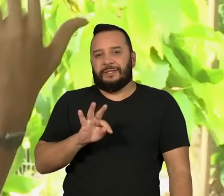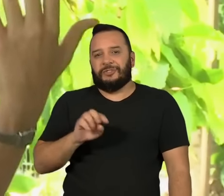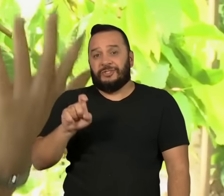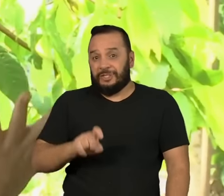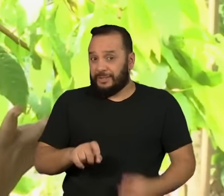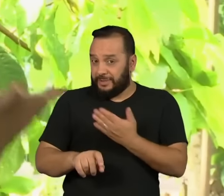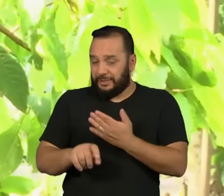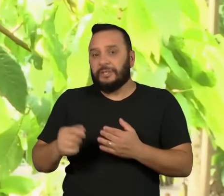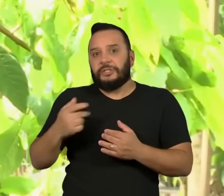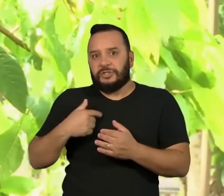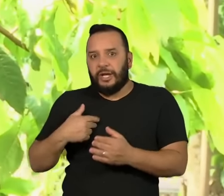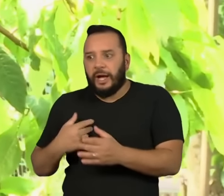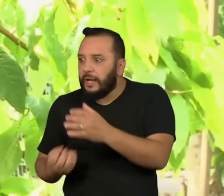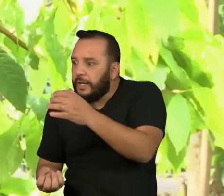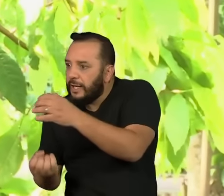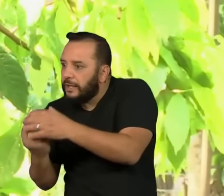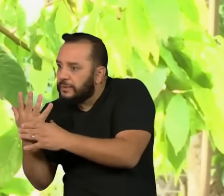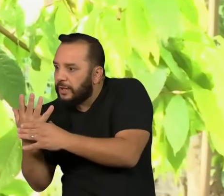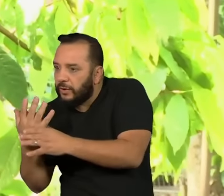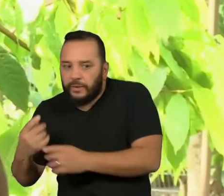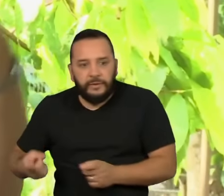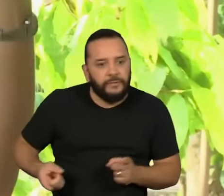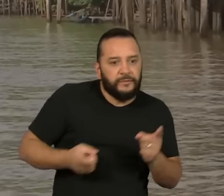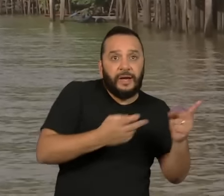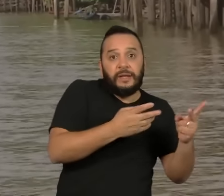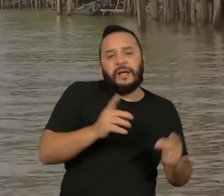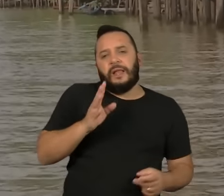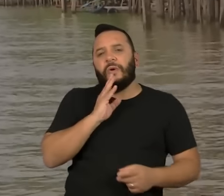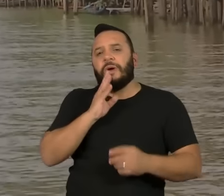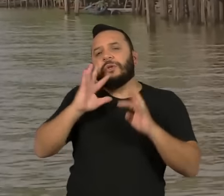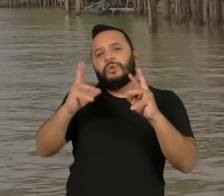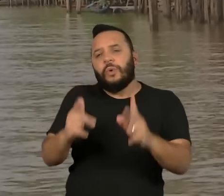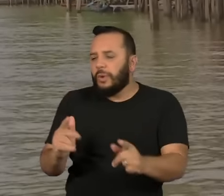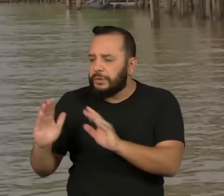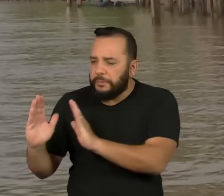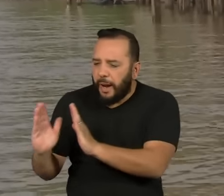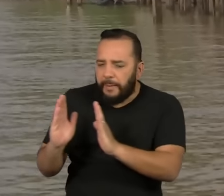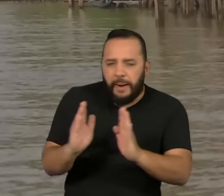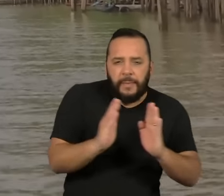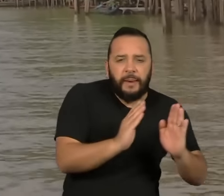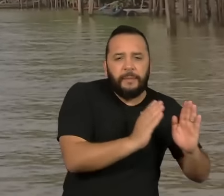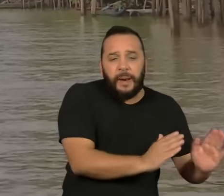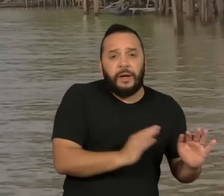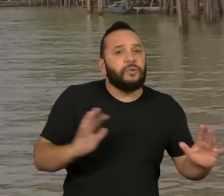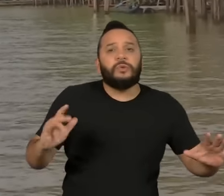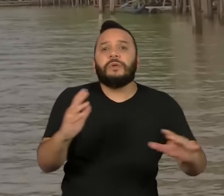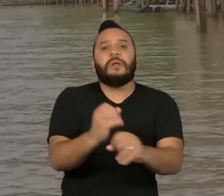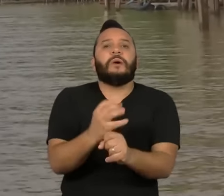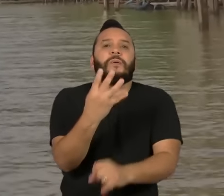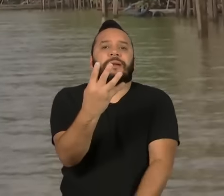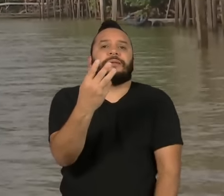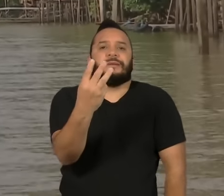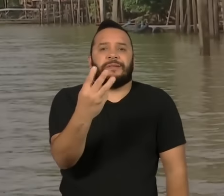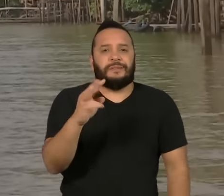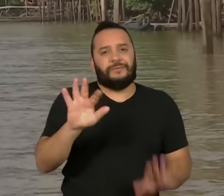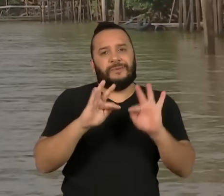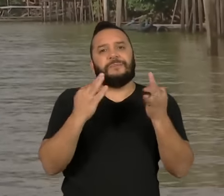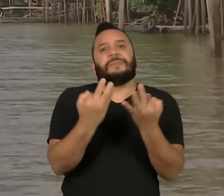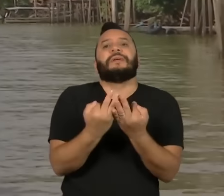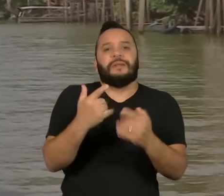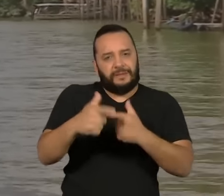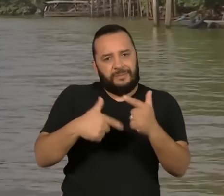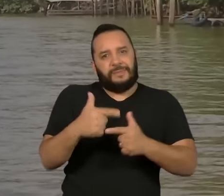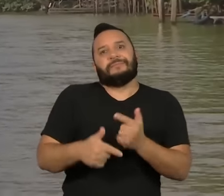dos itens, ela participa de todas as etapas junto às 43 famílias envolvidas. Ela fala